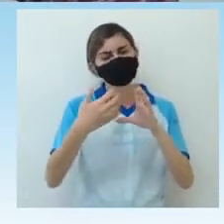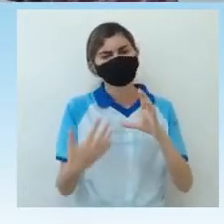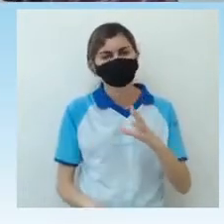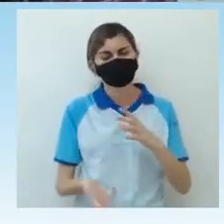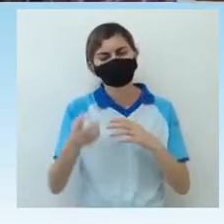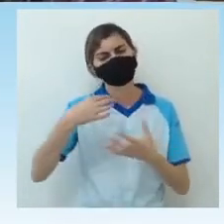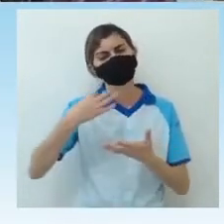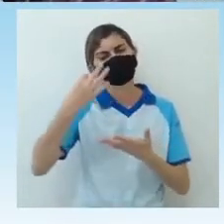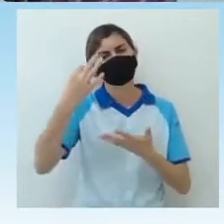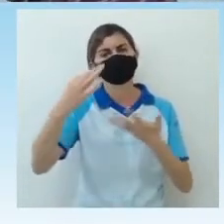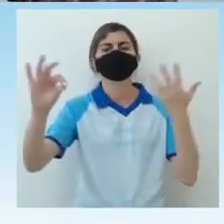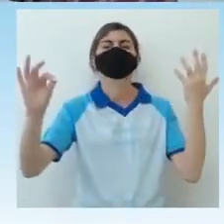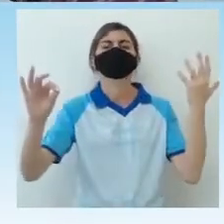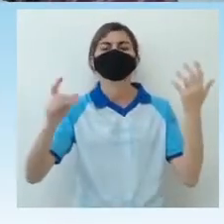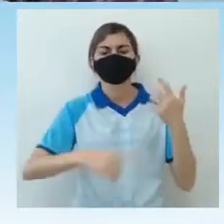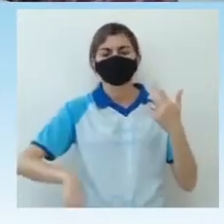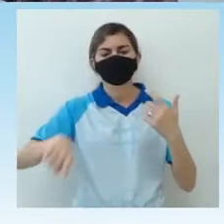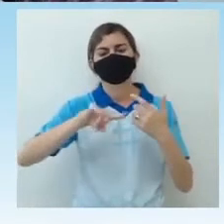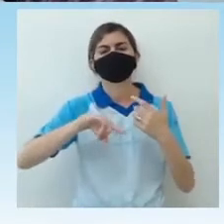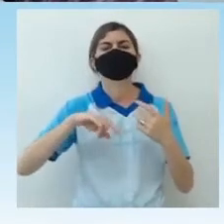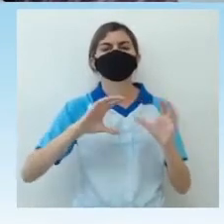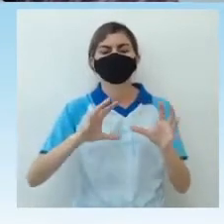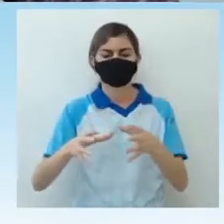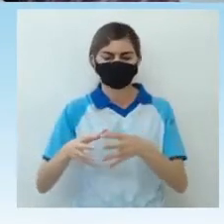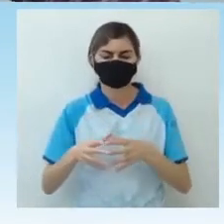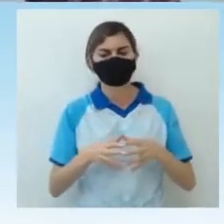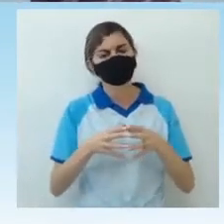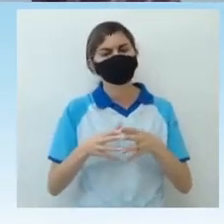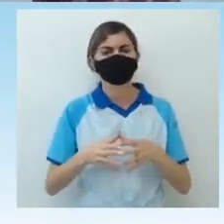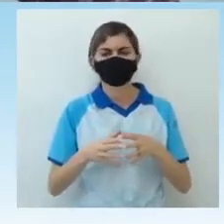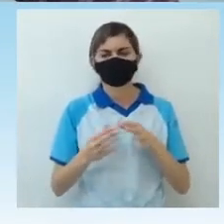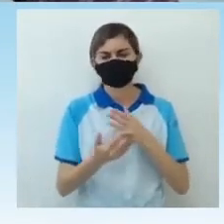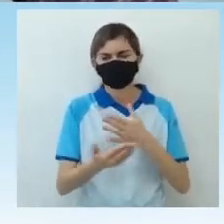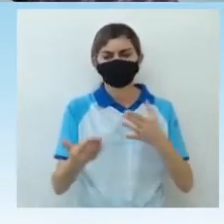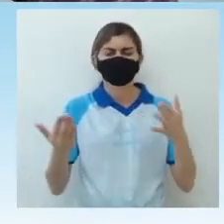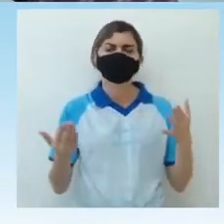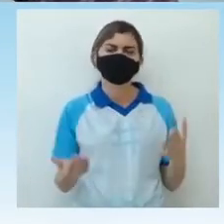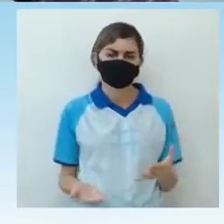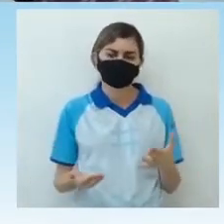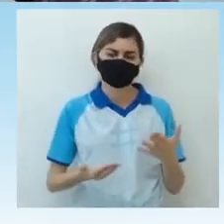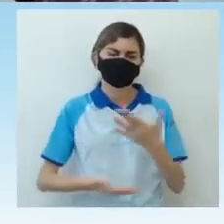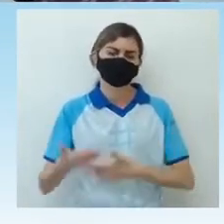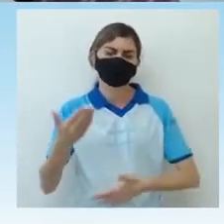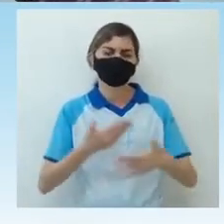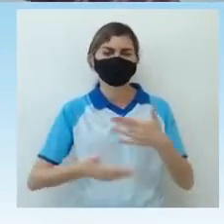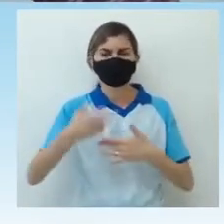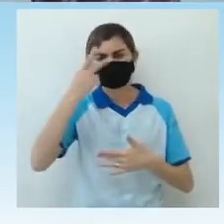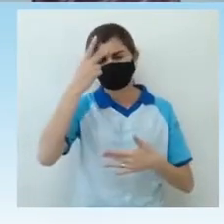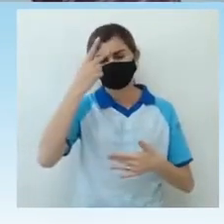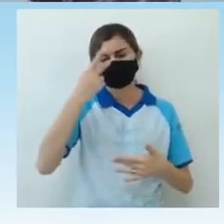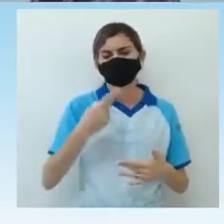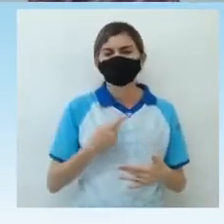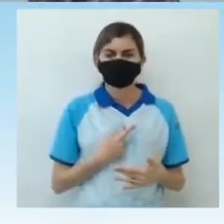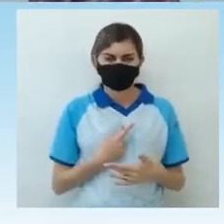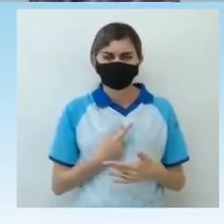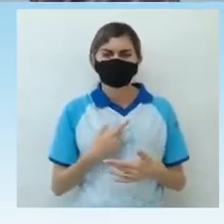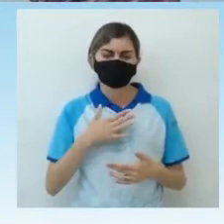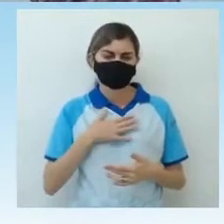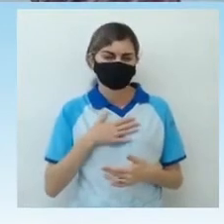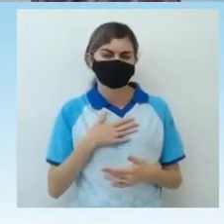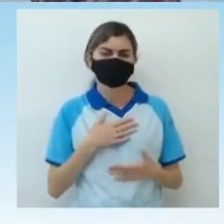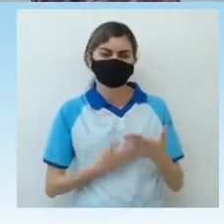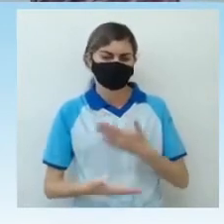para legitimar que nós somos um coletivo. Apesar de você nas suas relações pessoais, apesar de eu nas